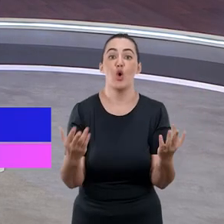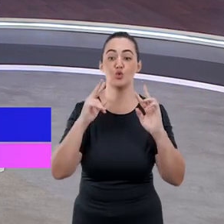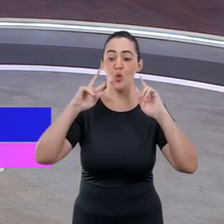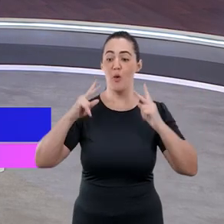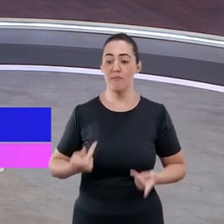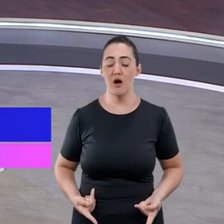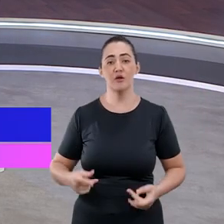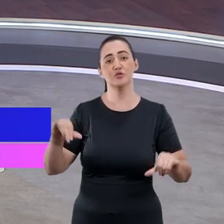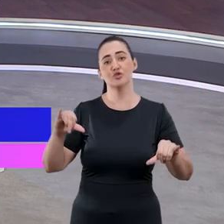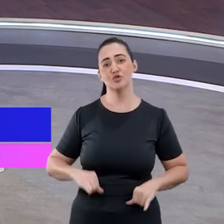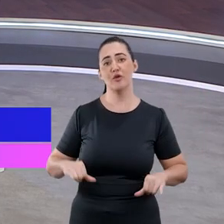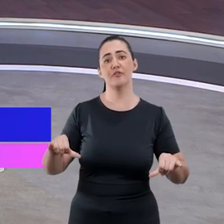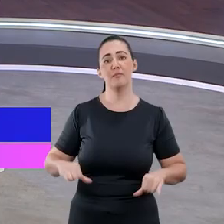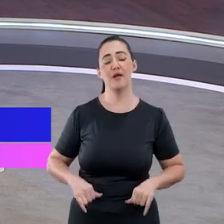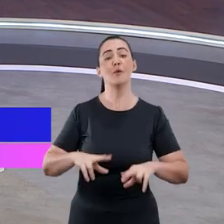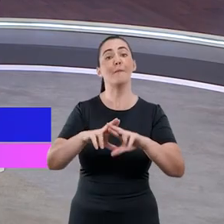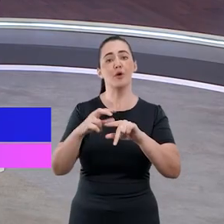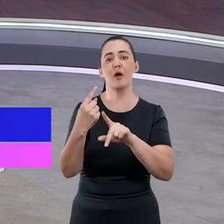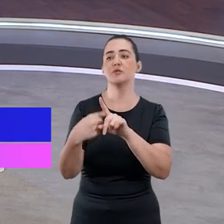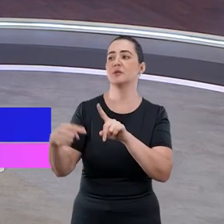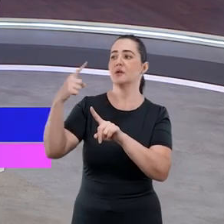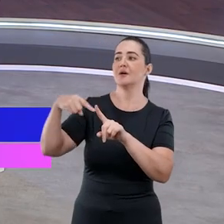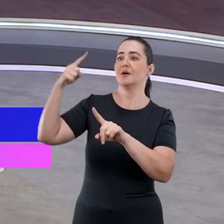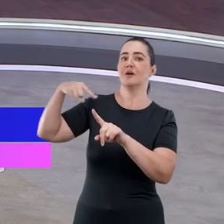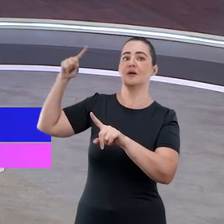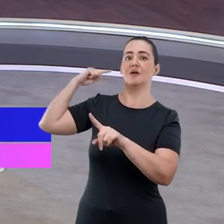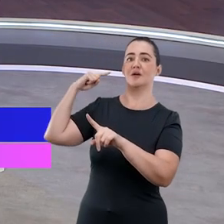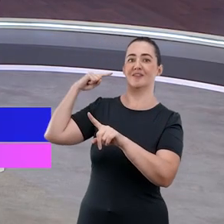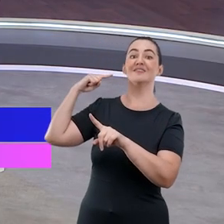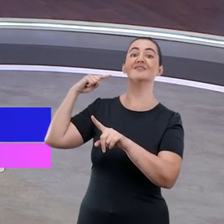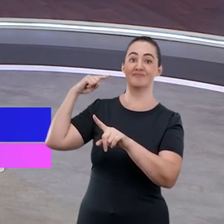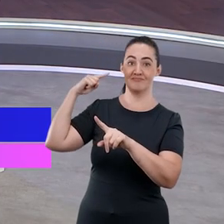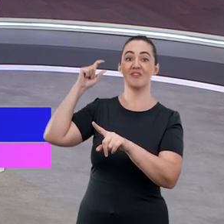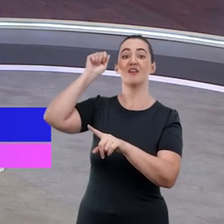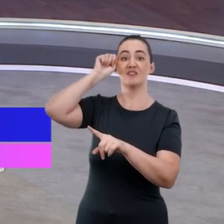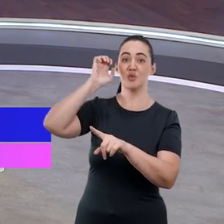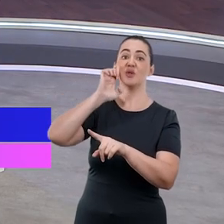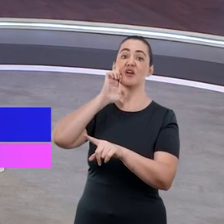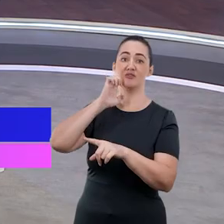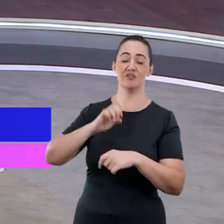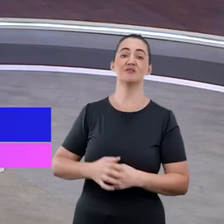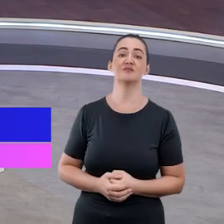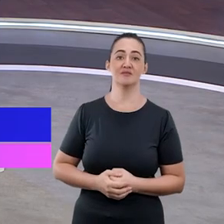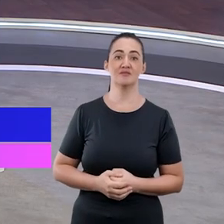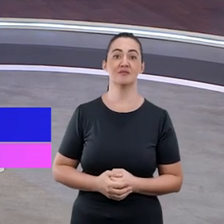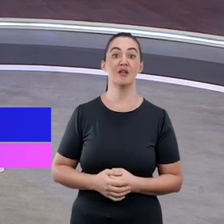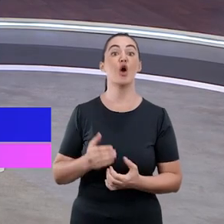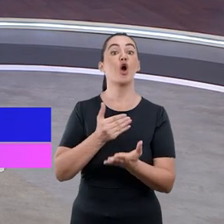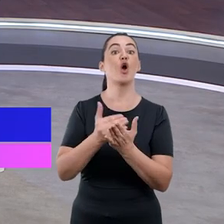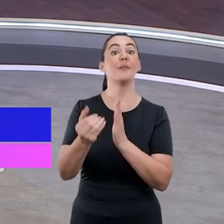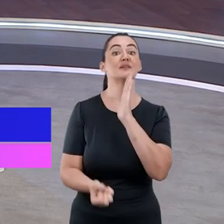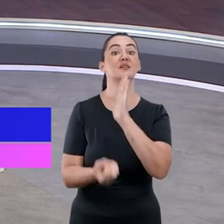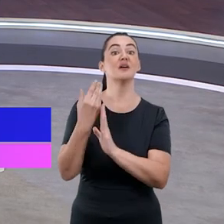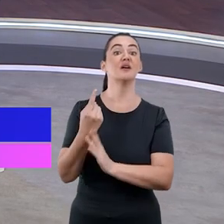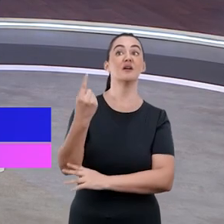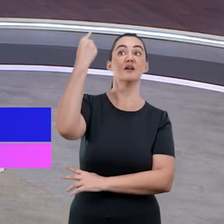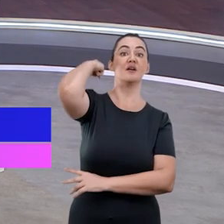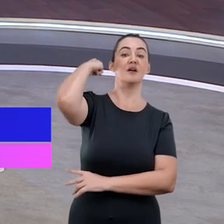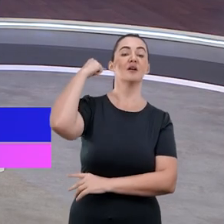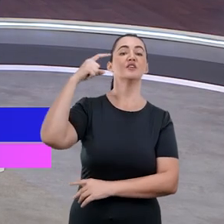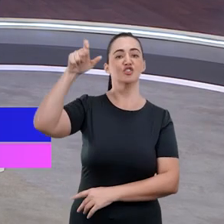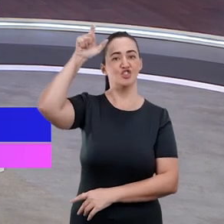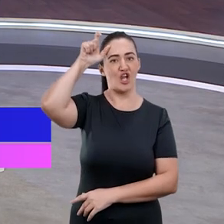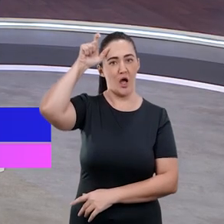enfrentamos é por causa deste pecado que entrou. Por aquilo que o diabo causou aqui nesse mundo. Mas,